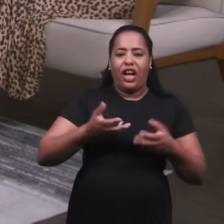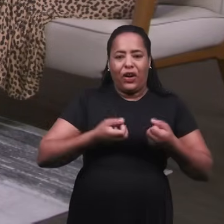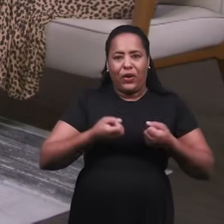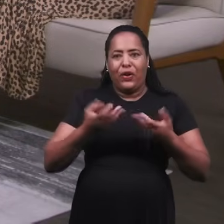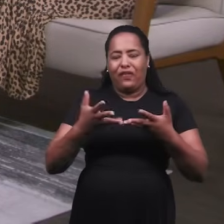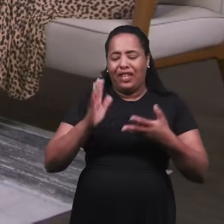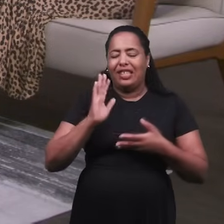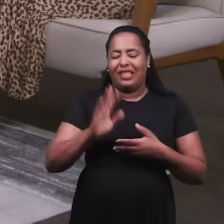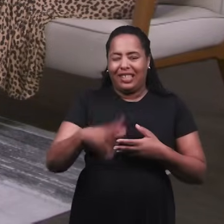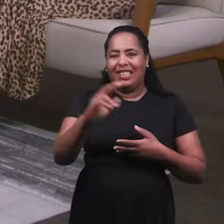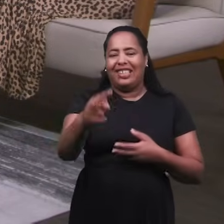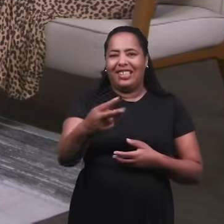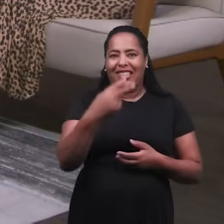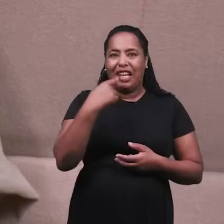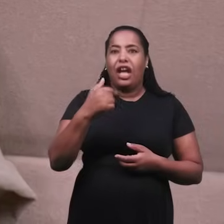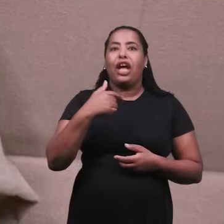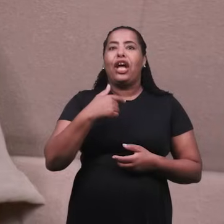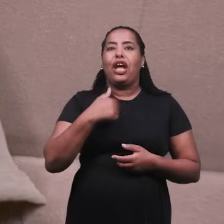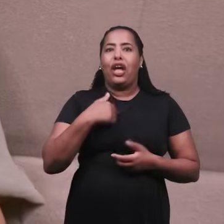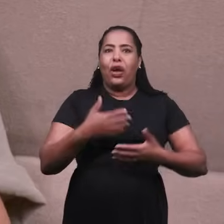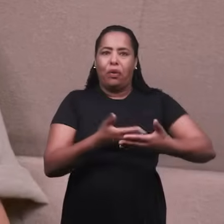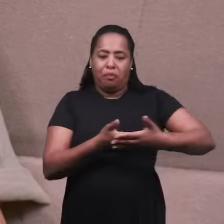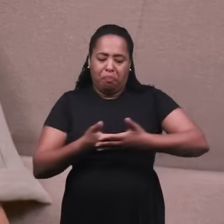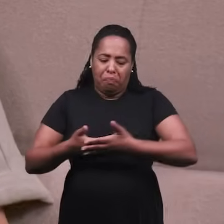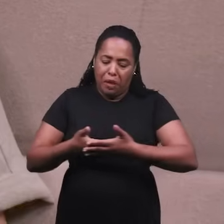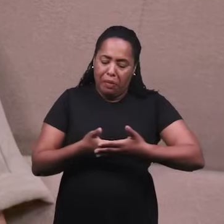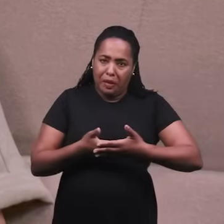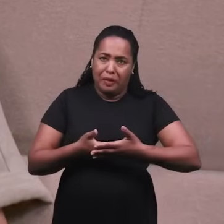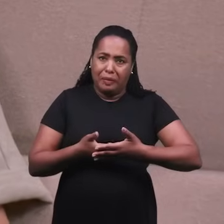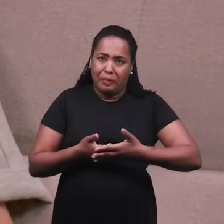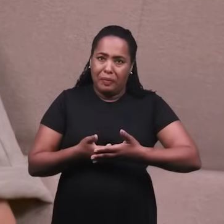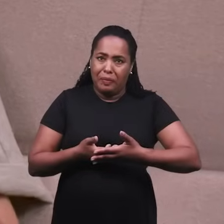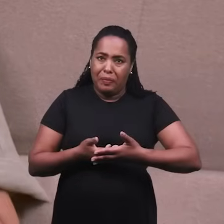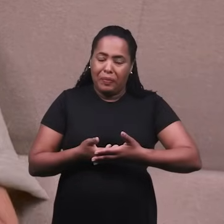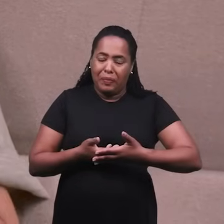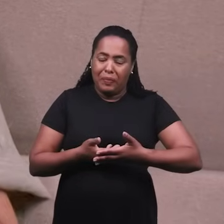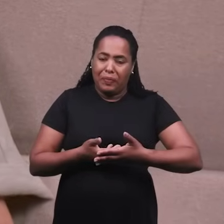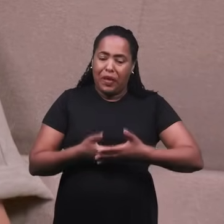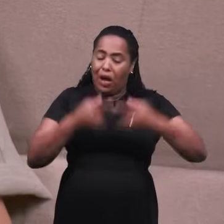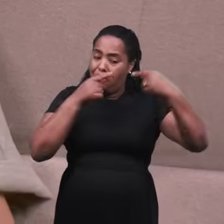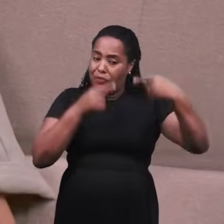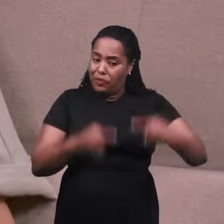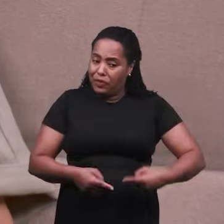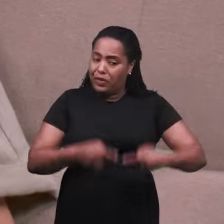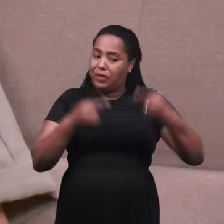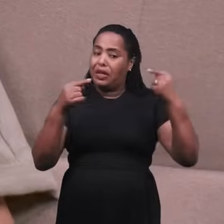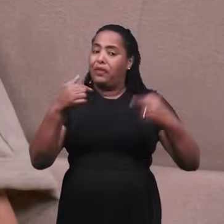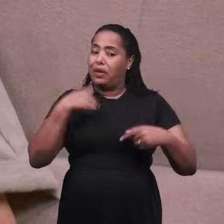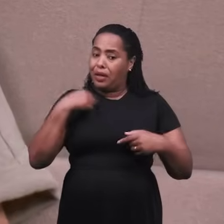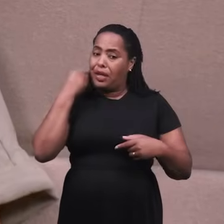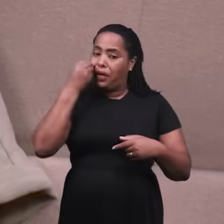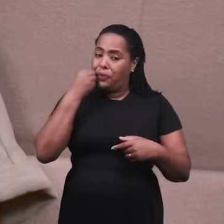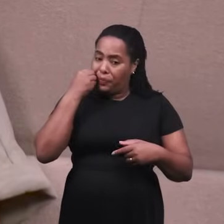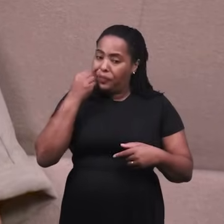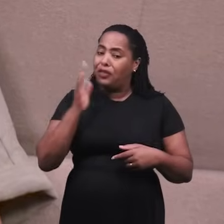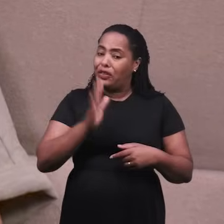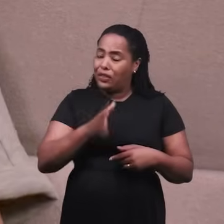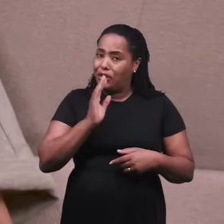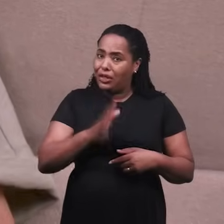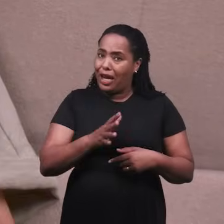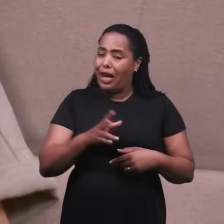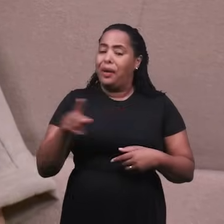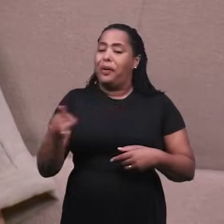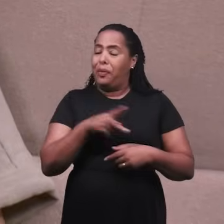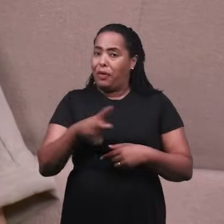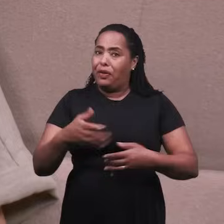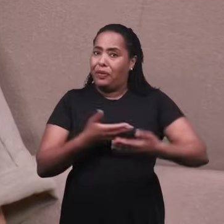Confesso para as irmãs que estão nos assistindo que são professoras de bebês, que é o maior desafio que eu enfrentei,